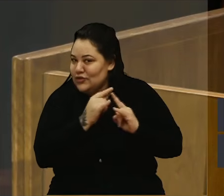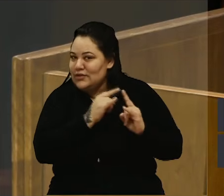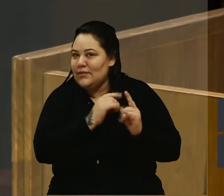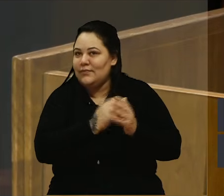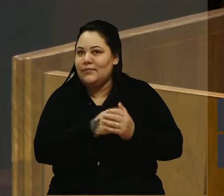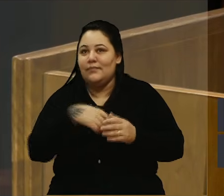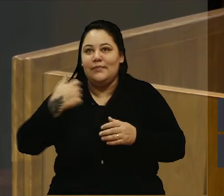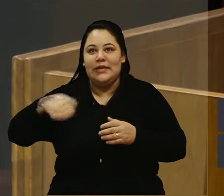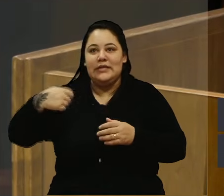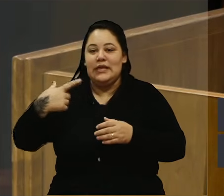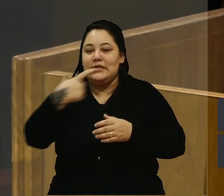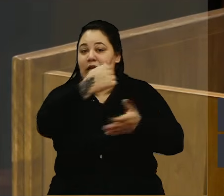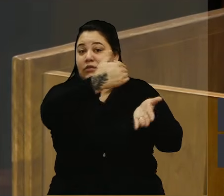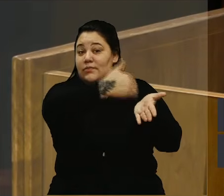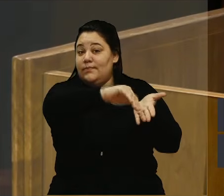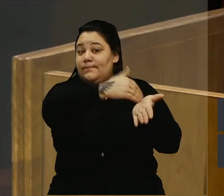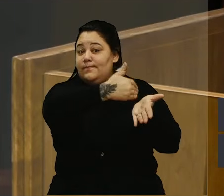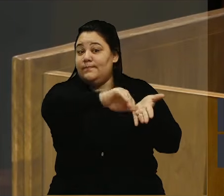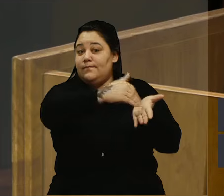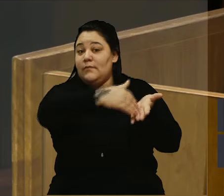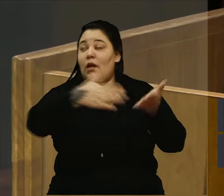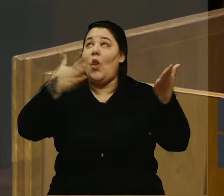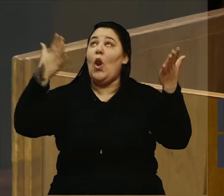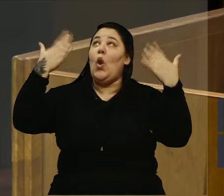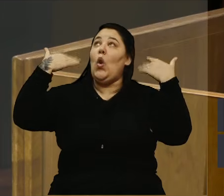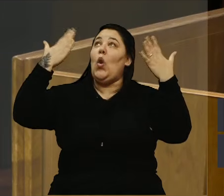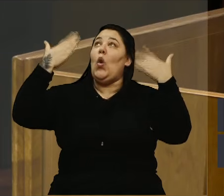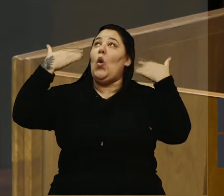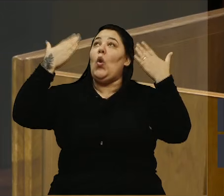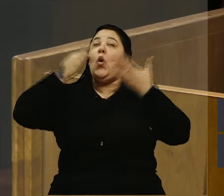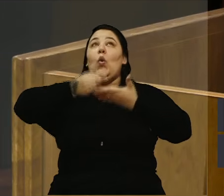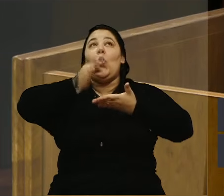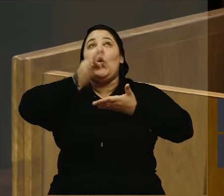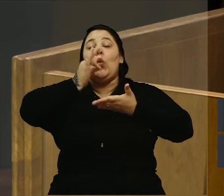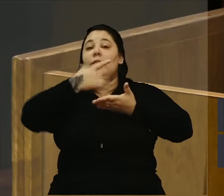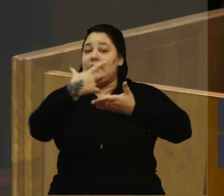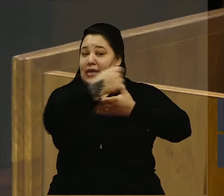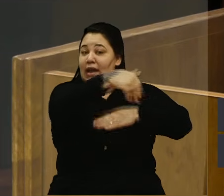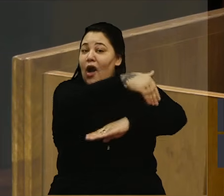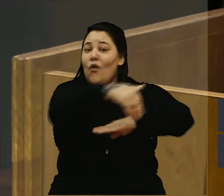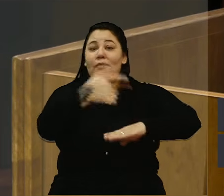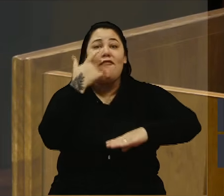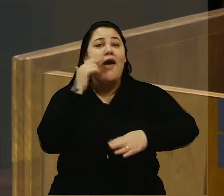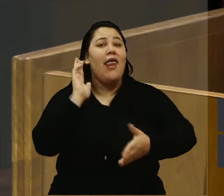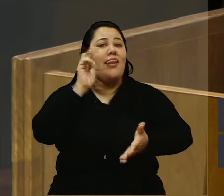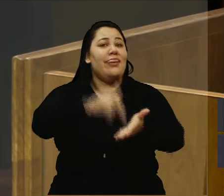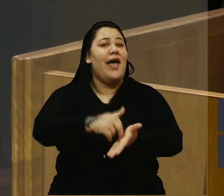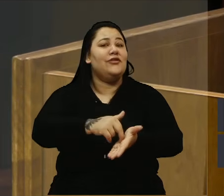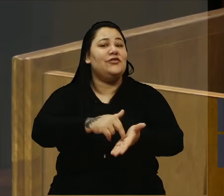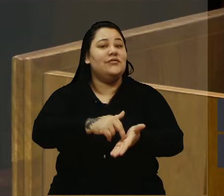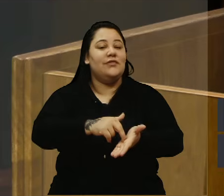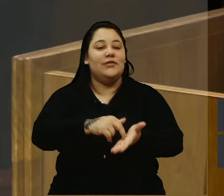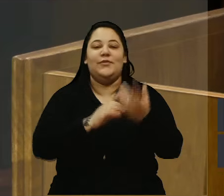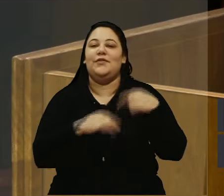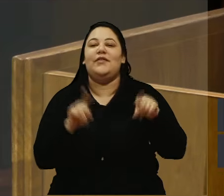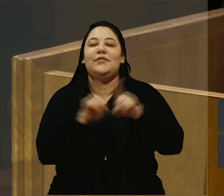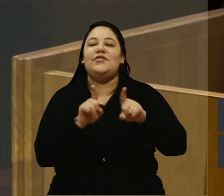ar-condicionado, do cafezinho e ver a realidade da população vale muito a pena. Presidente, e eu peço ao senhor, se a gente